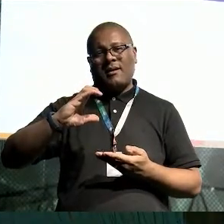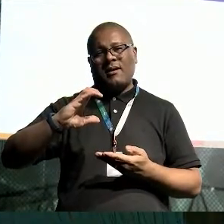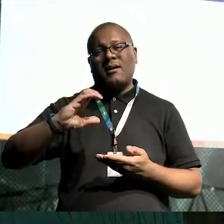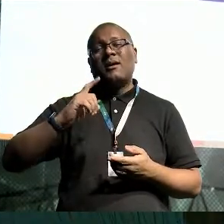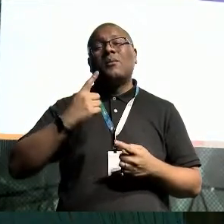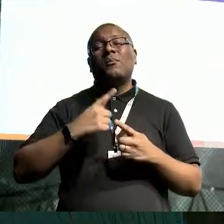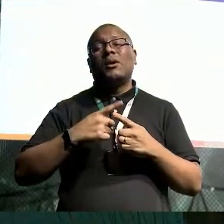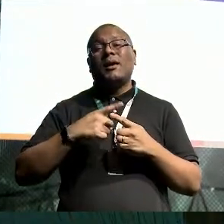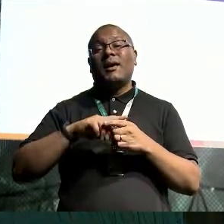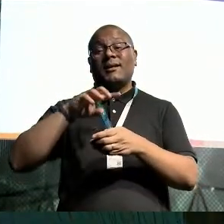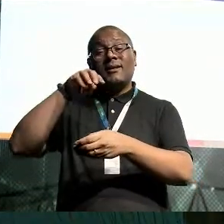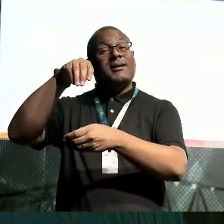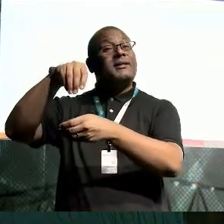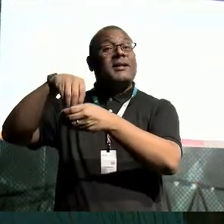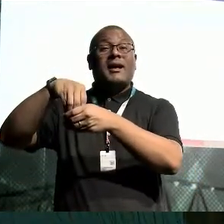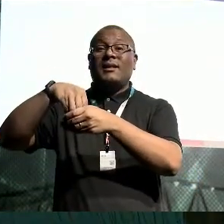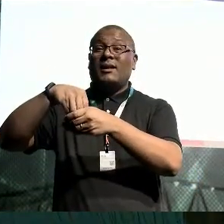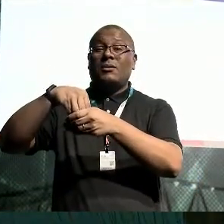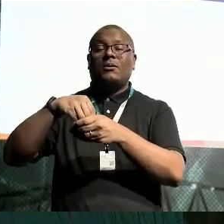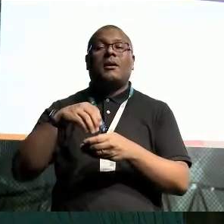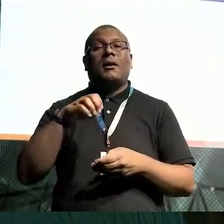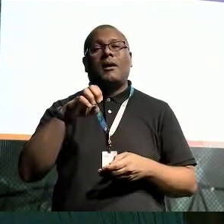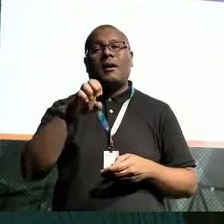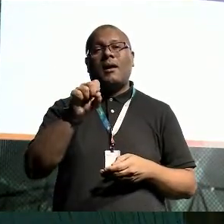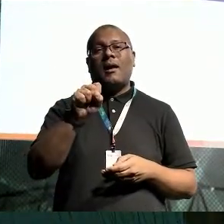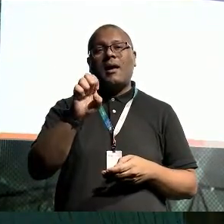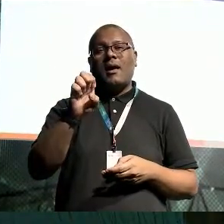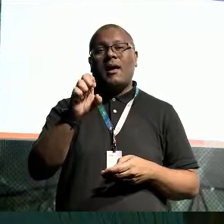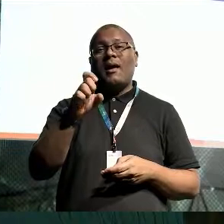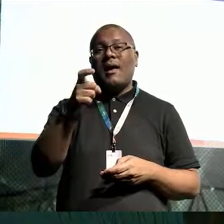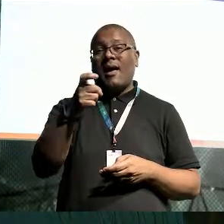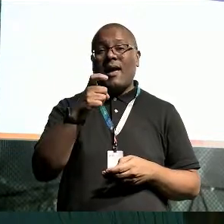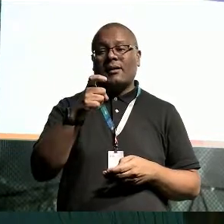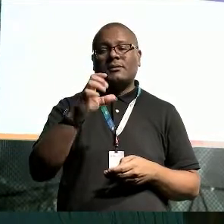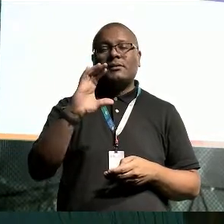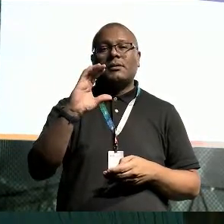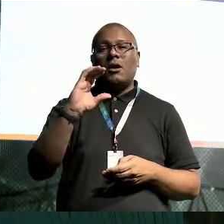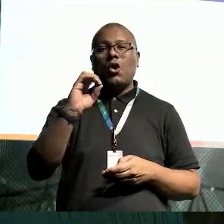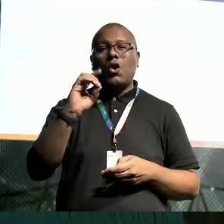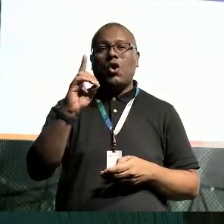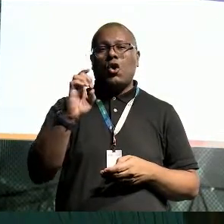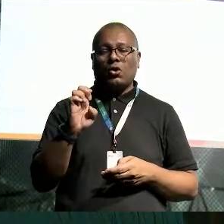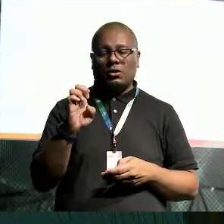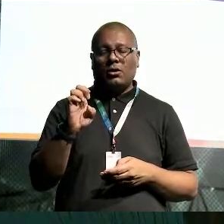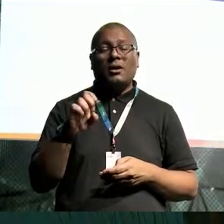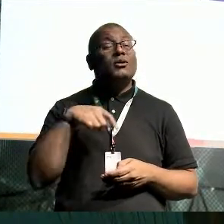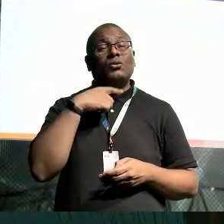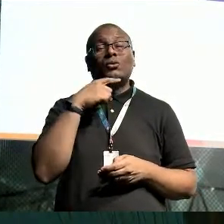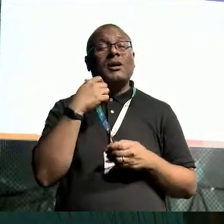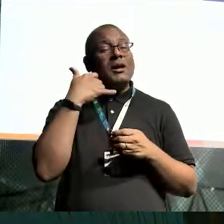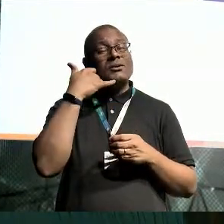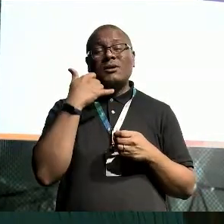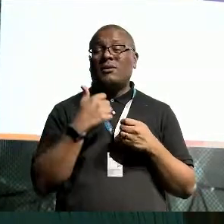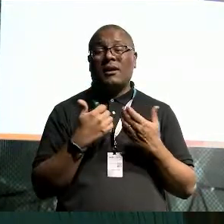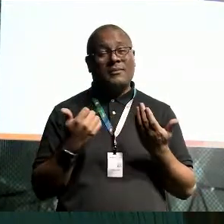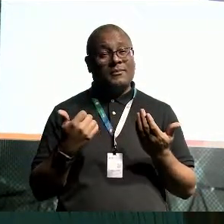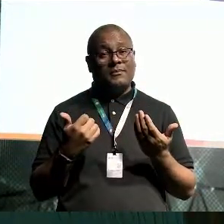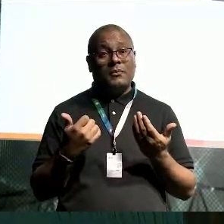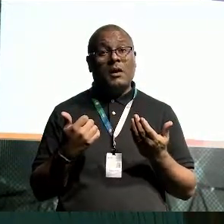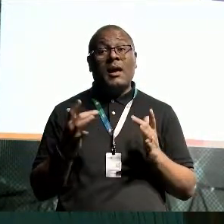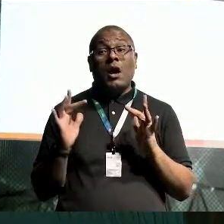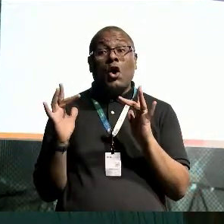Inspector Accessibility está dentro do Xcode. Então, não tem jeito de eu fazer diretamente no meu celular, a não ser que ele